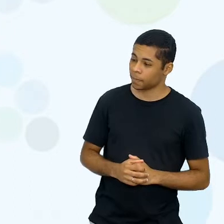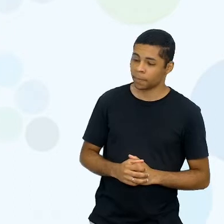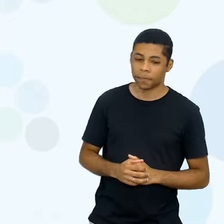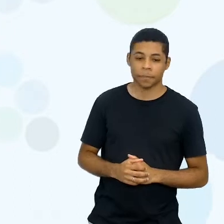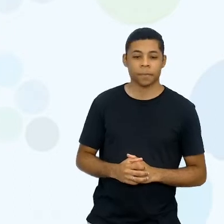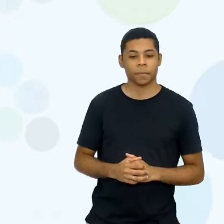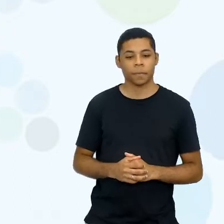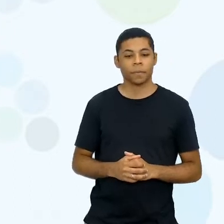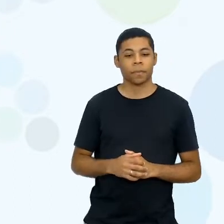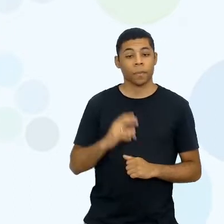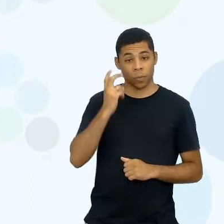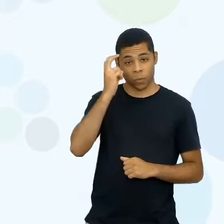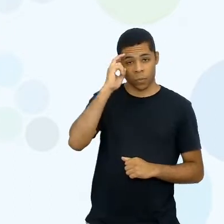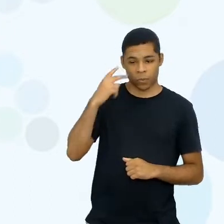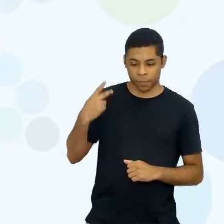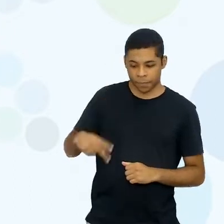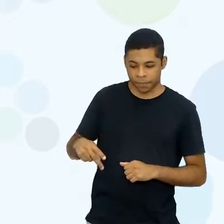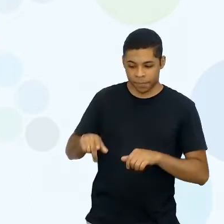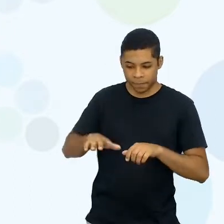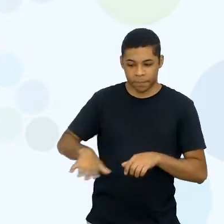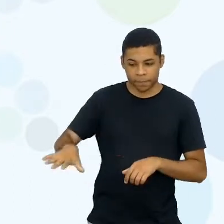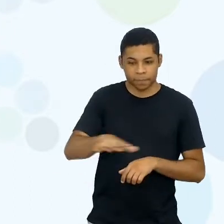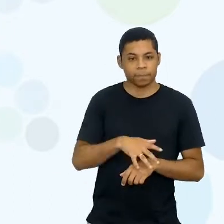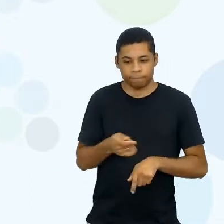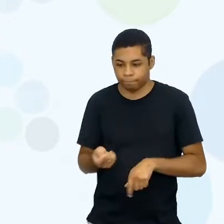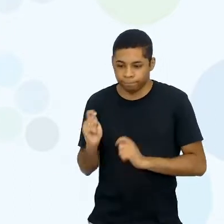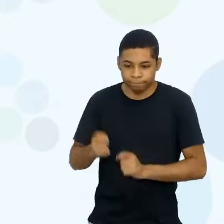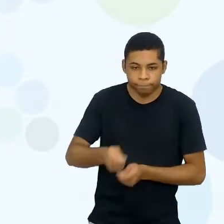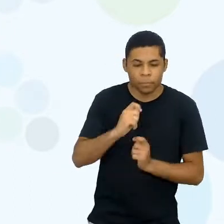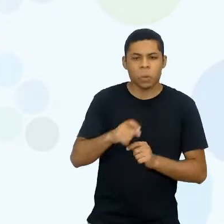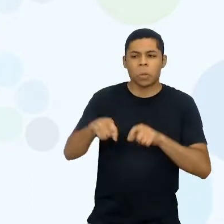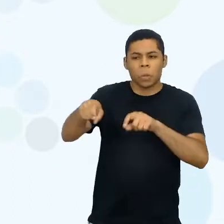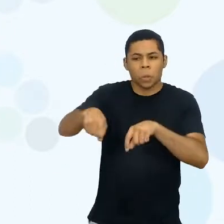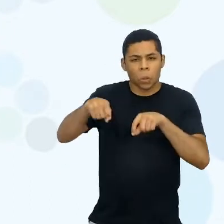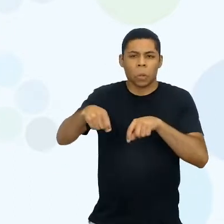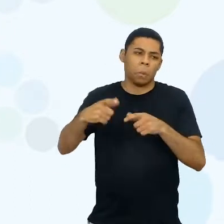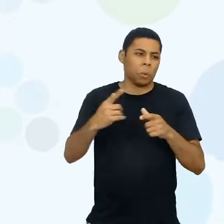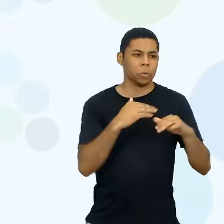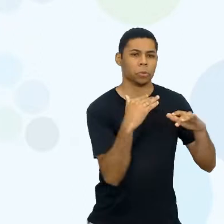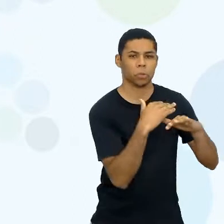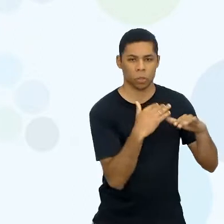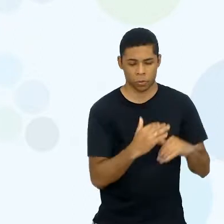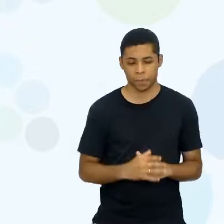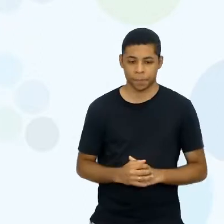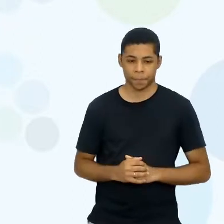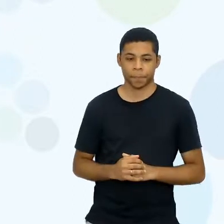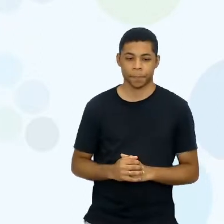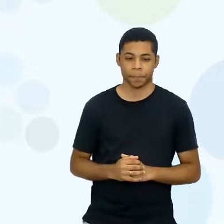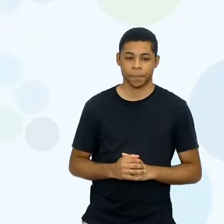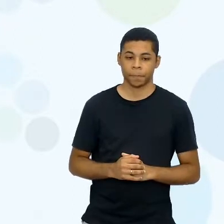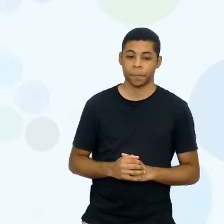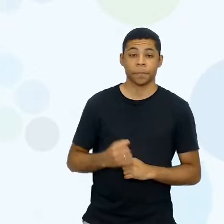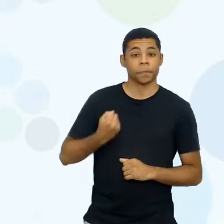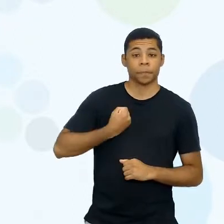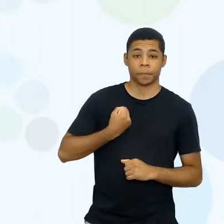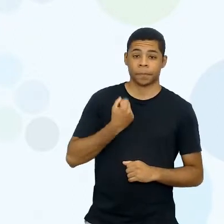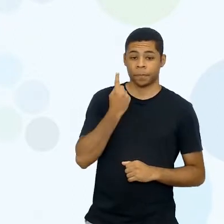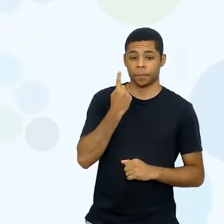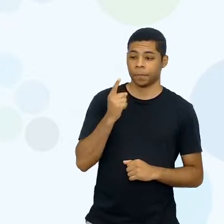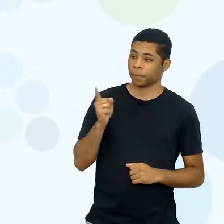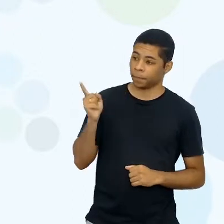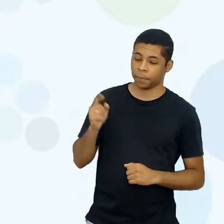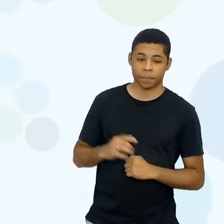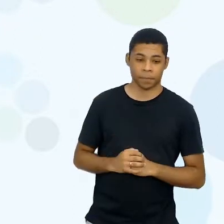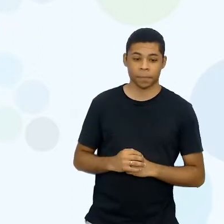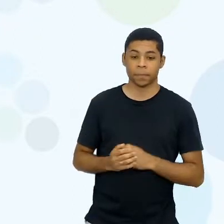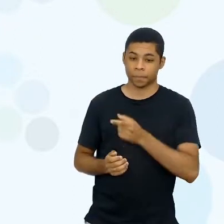do solo, do campo à cidade. Unidade curricular 1, o indivíduo e o ambiente. Componente